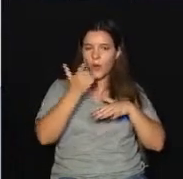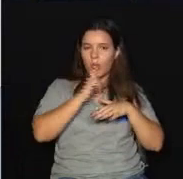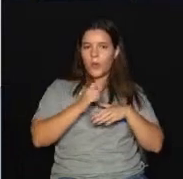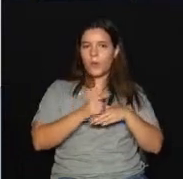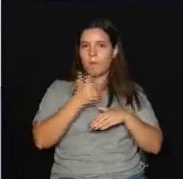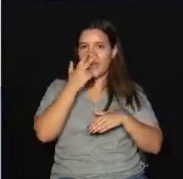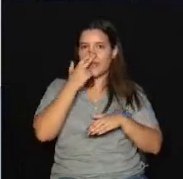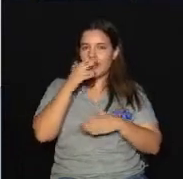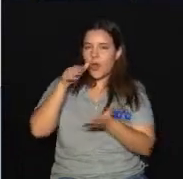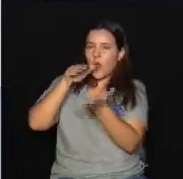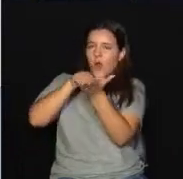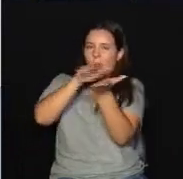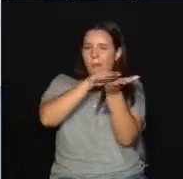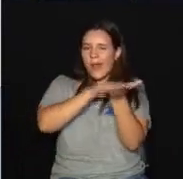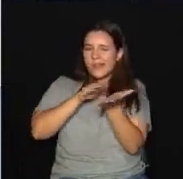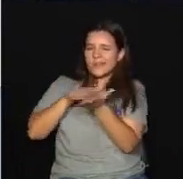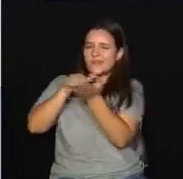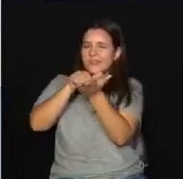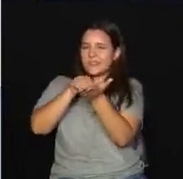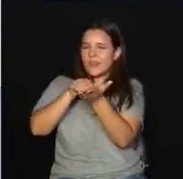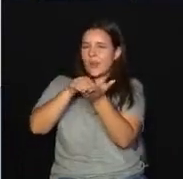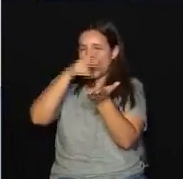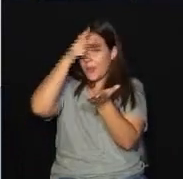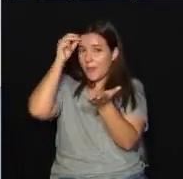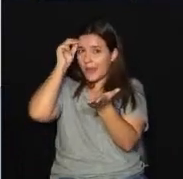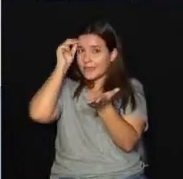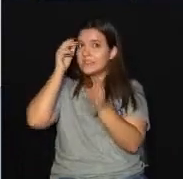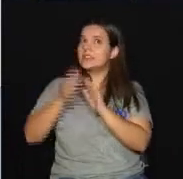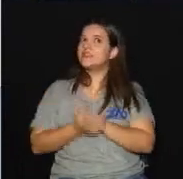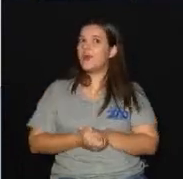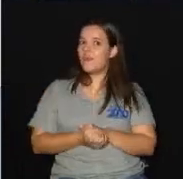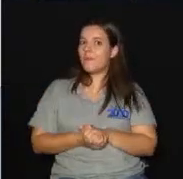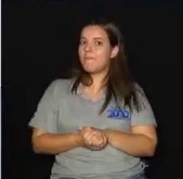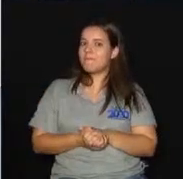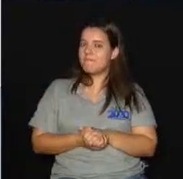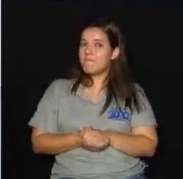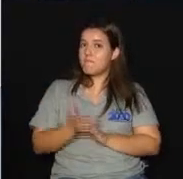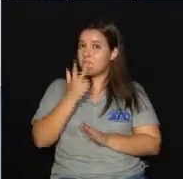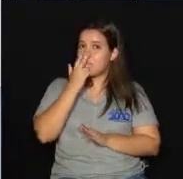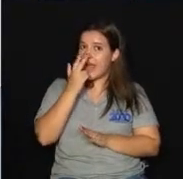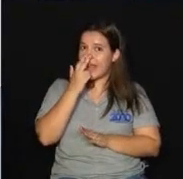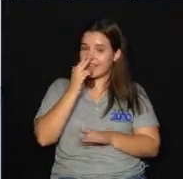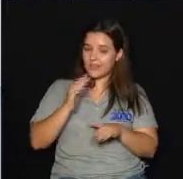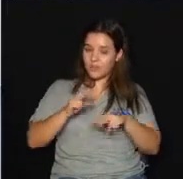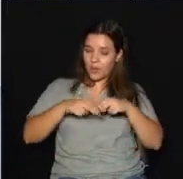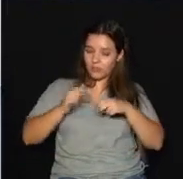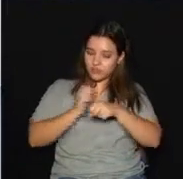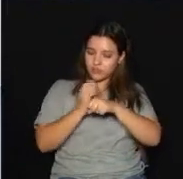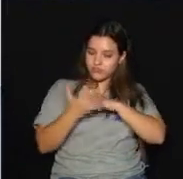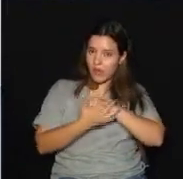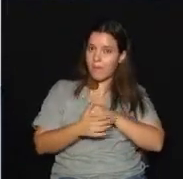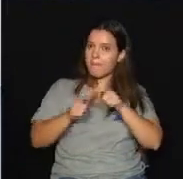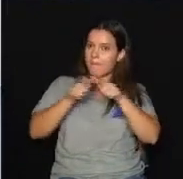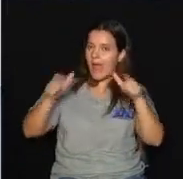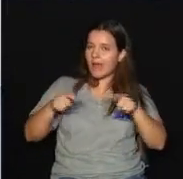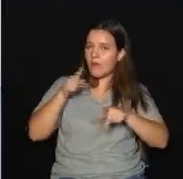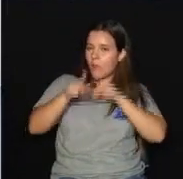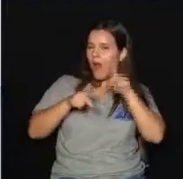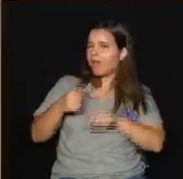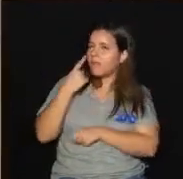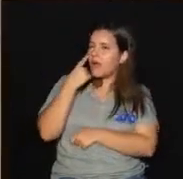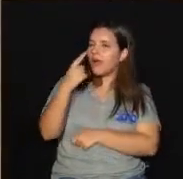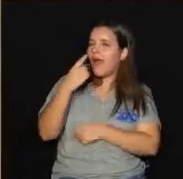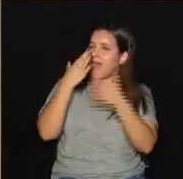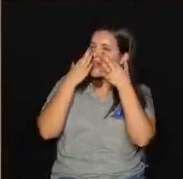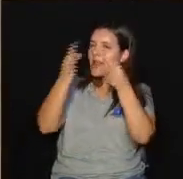que o tipo de cobrança que ele vai receber é maior diante desse cenário ou você vê um padrão do que mais ou menos recebeu os